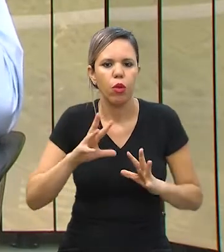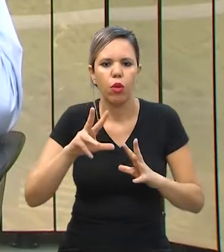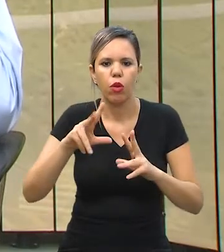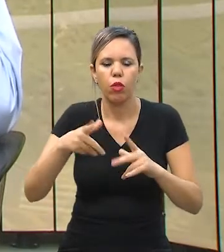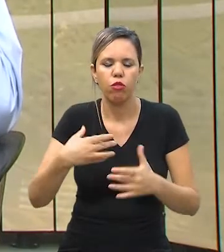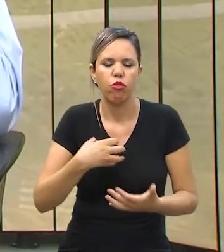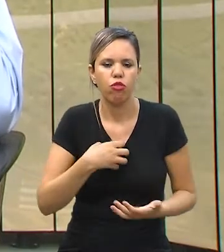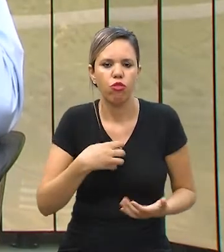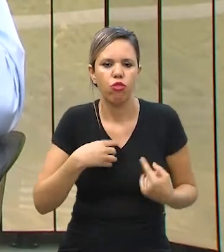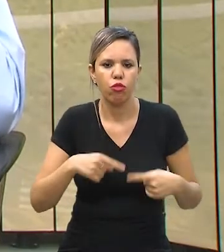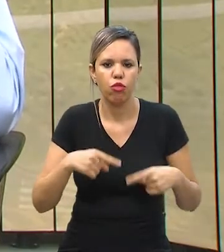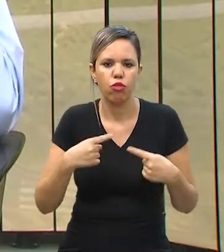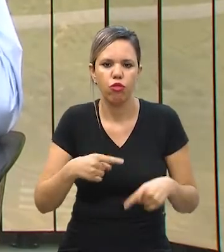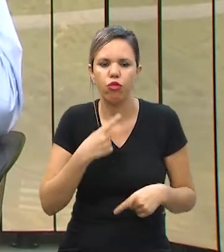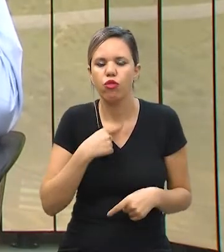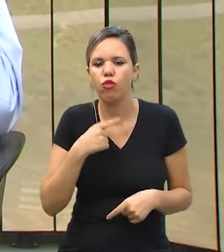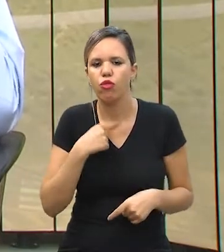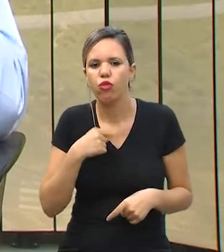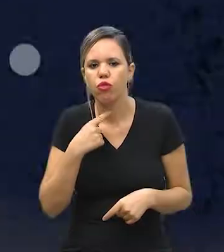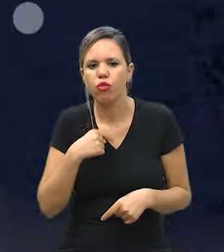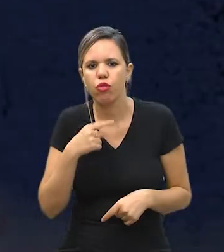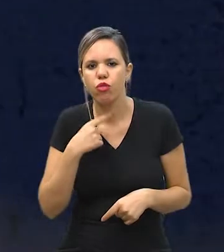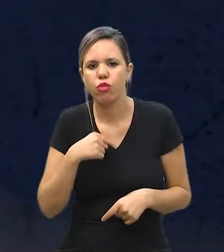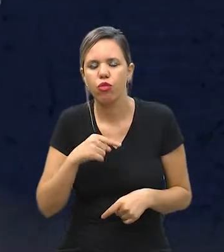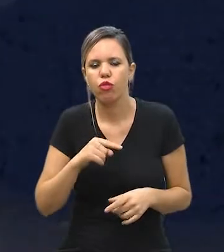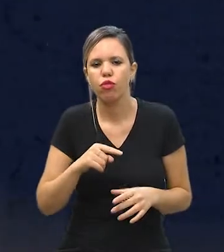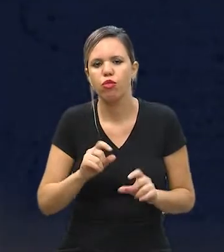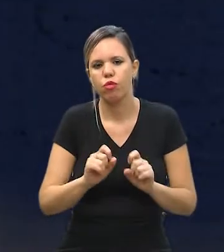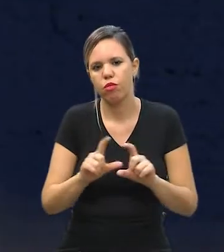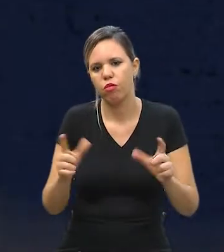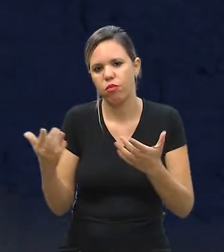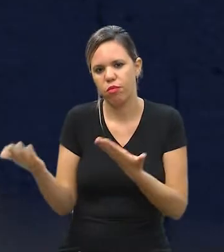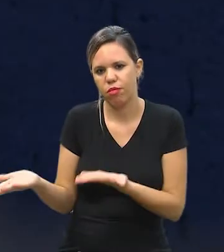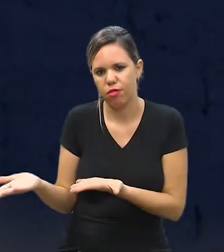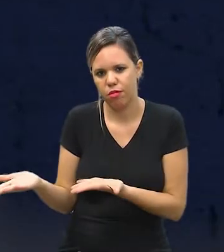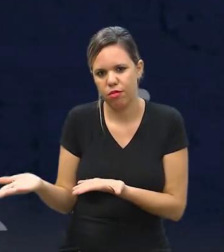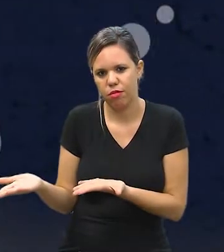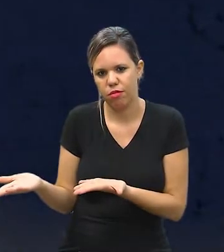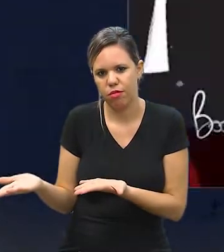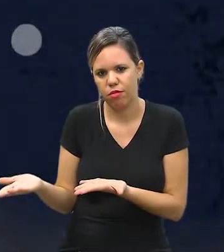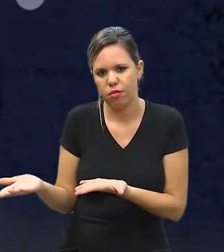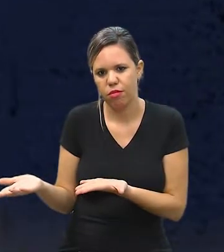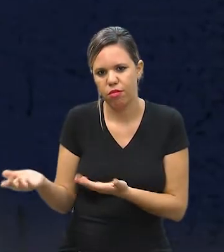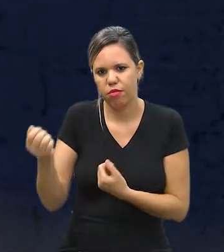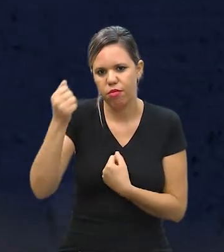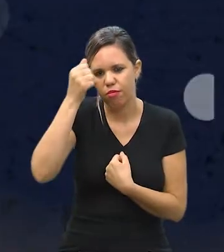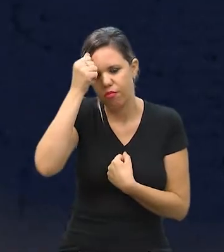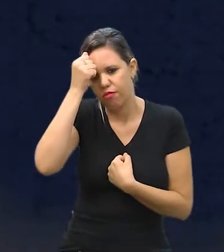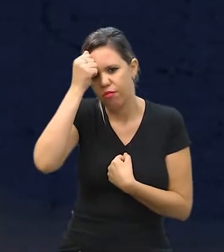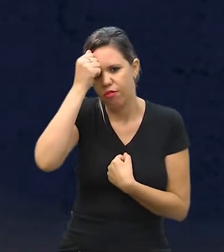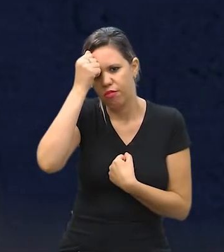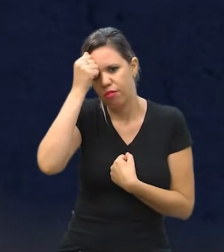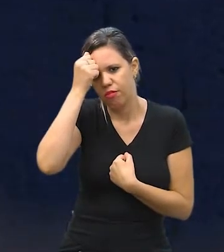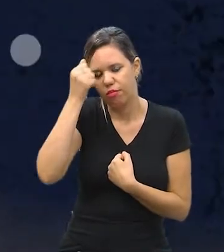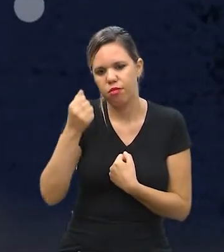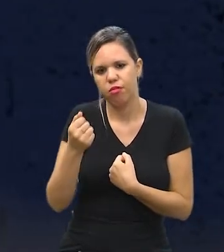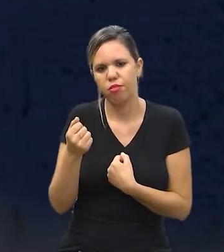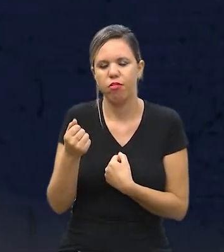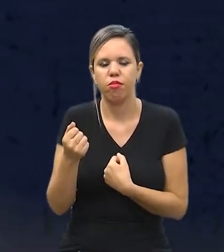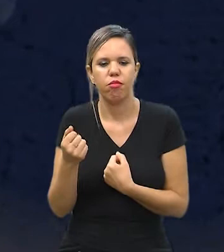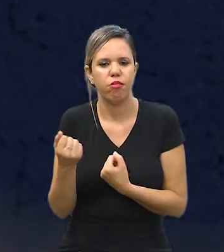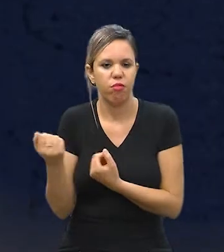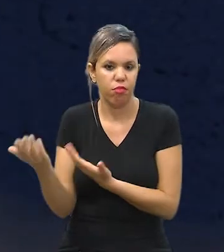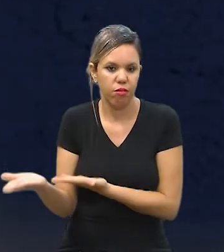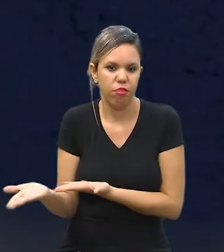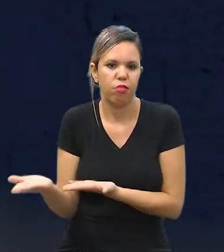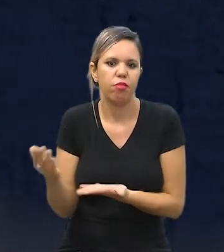tipos de música. Tem hora que me dá vontade de escutar um Racionais, tem hora que me dá vontade de escutar um sertanejo, tem hora que um Legião.